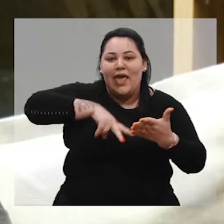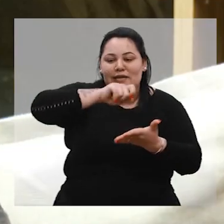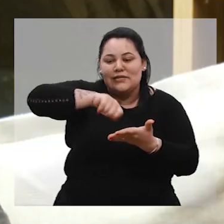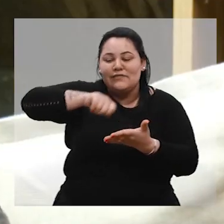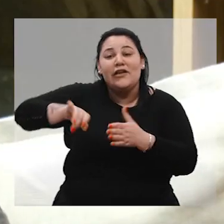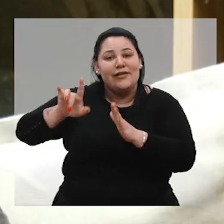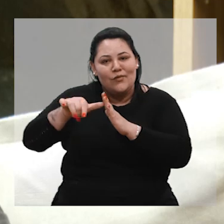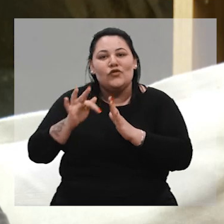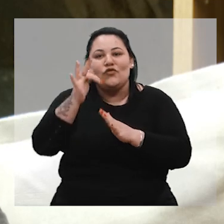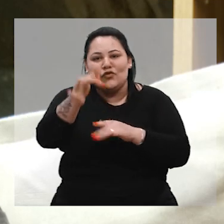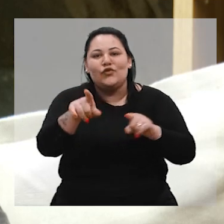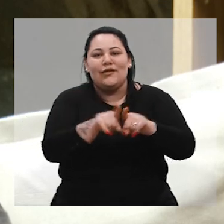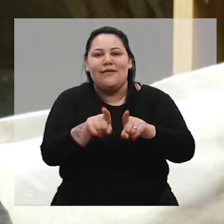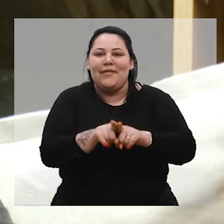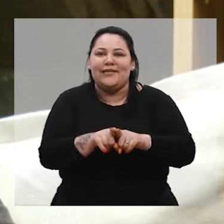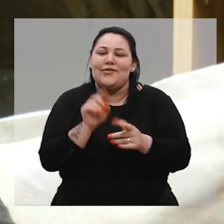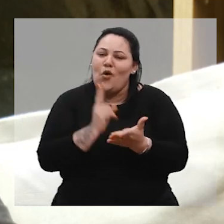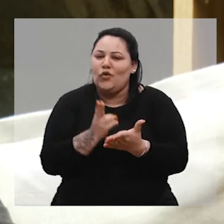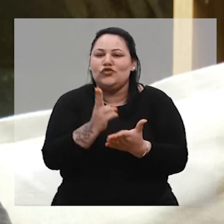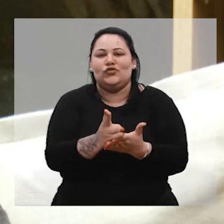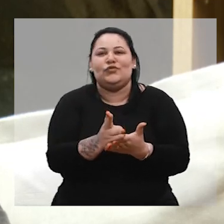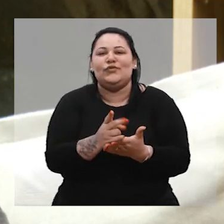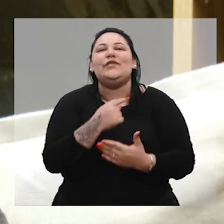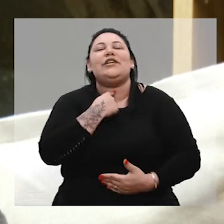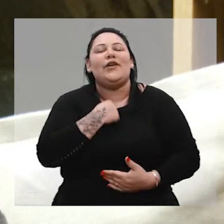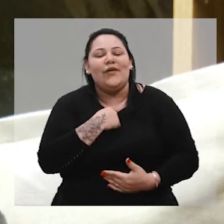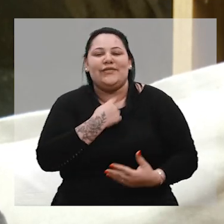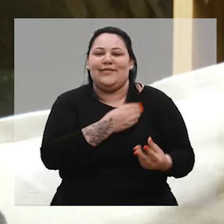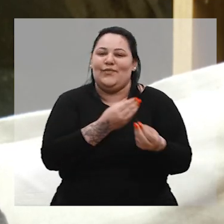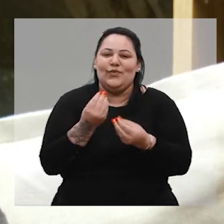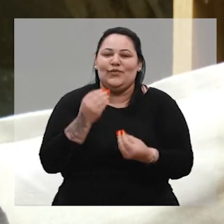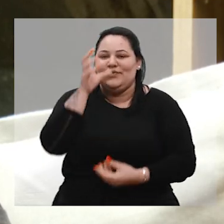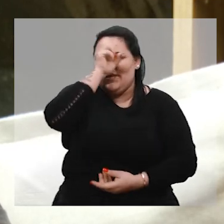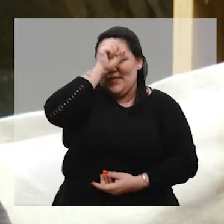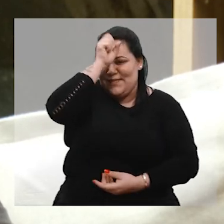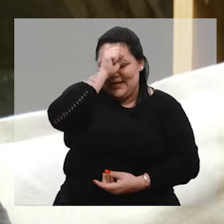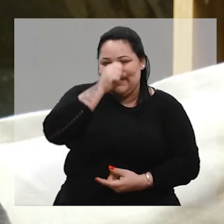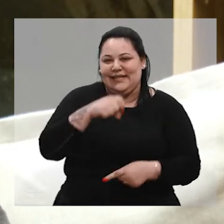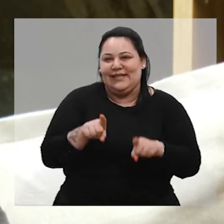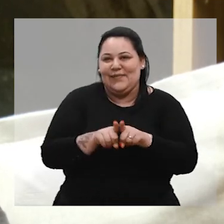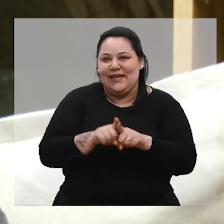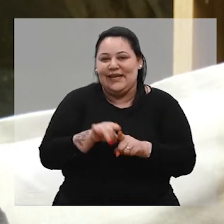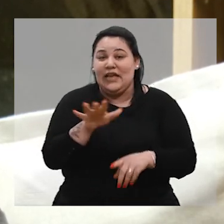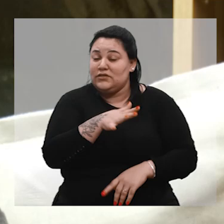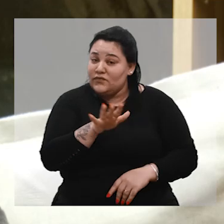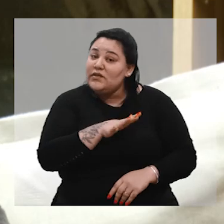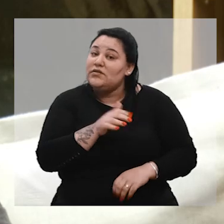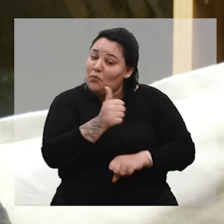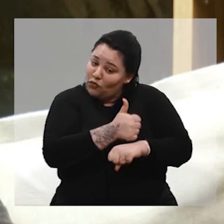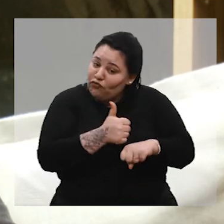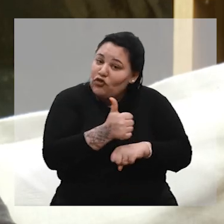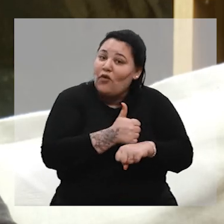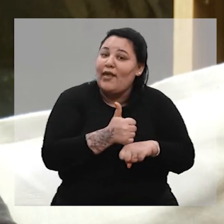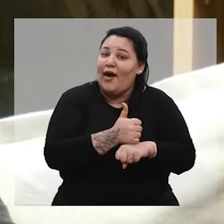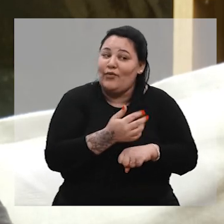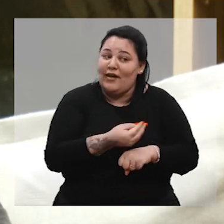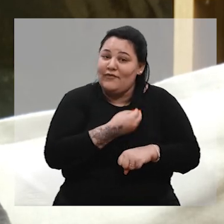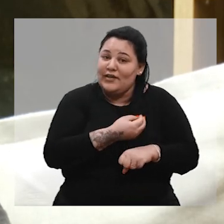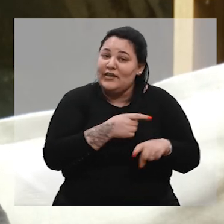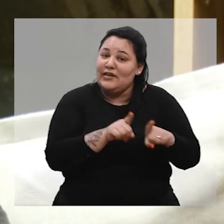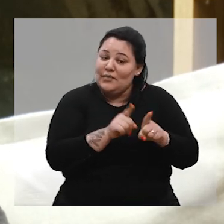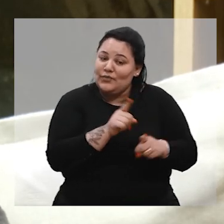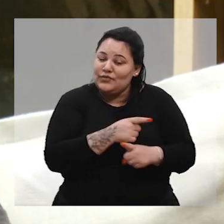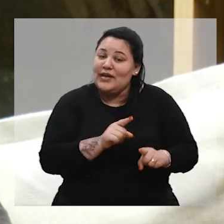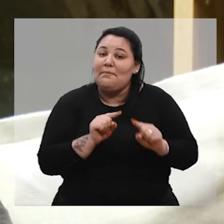na alfabetização, né? E depois também, né? Eles acabam ficando e gostando e às vezes até direcionam a uma